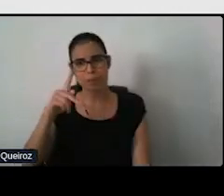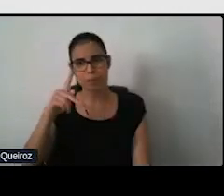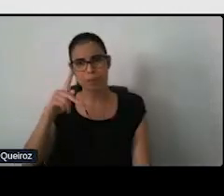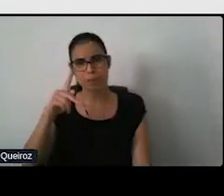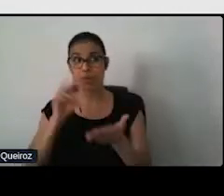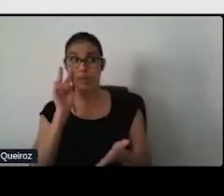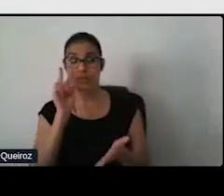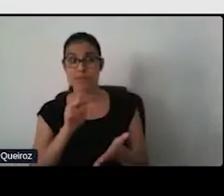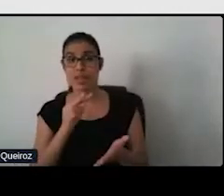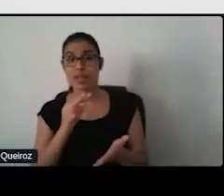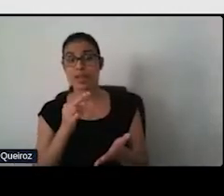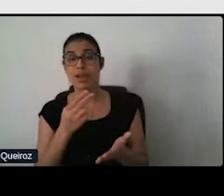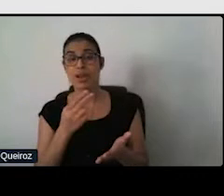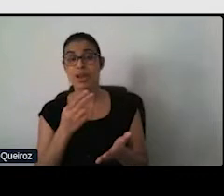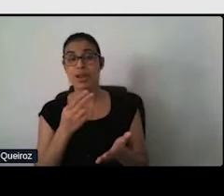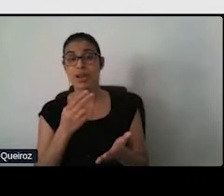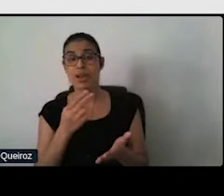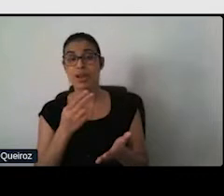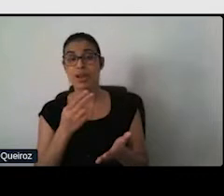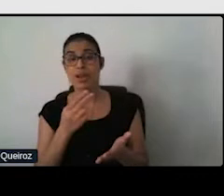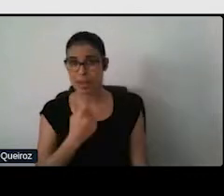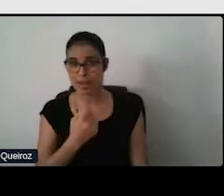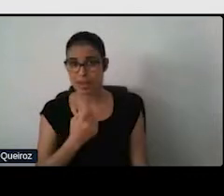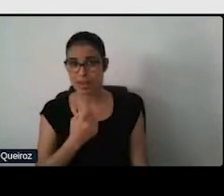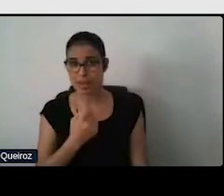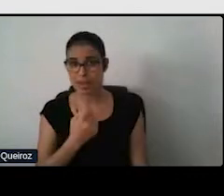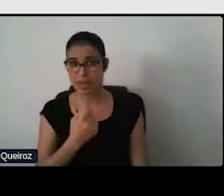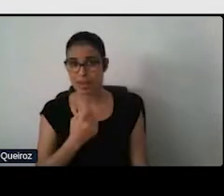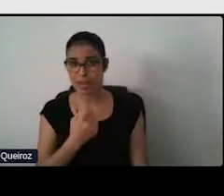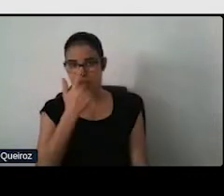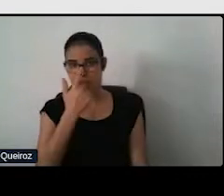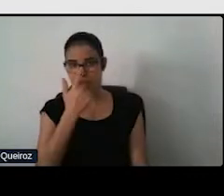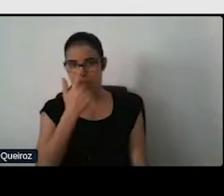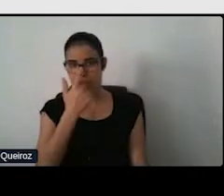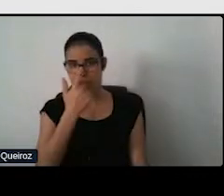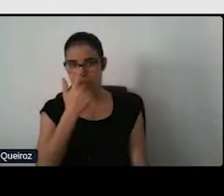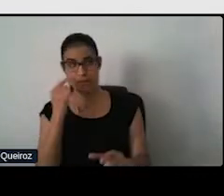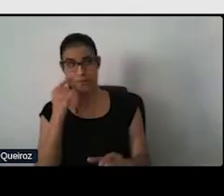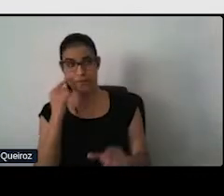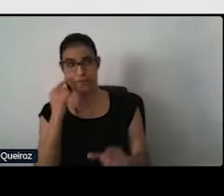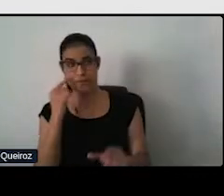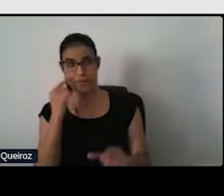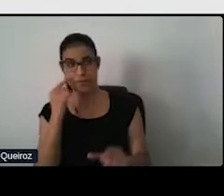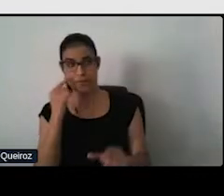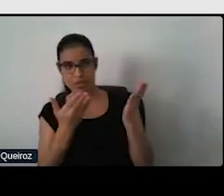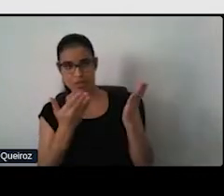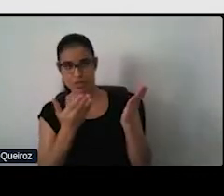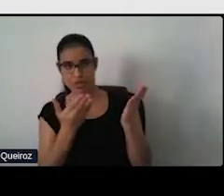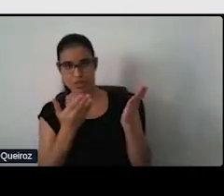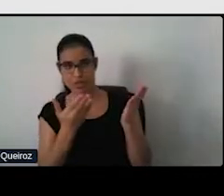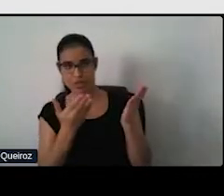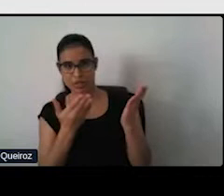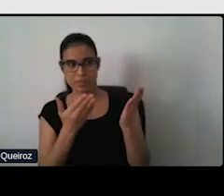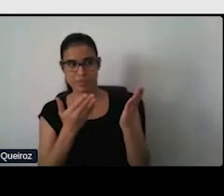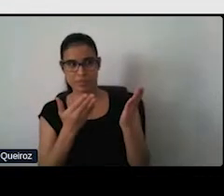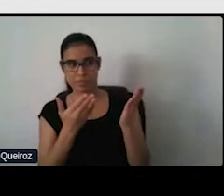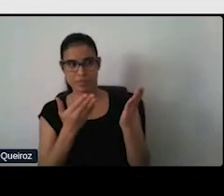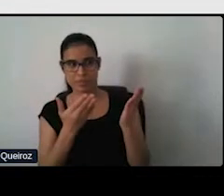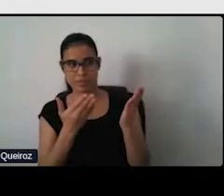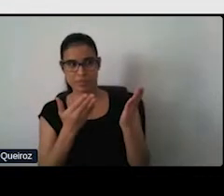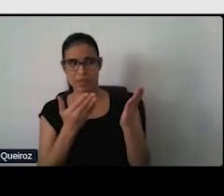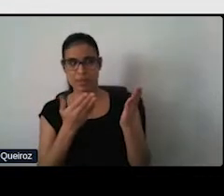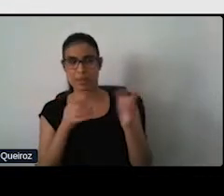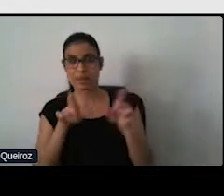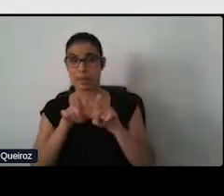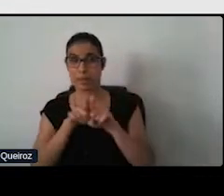Se a gente fizer uma simulação, as pessoas veem mais ou menos assim. A deuteranopia, que é a ausência